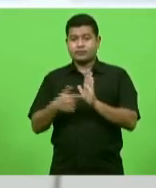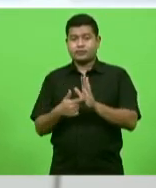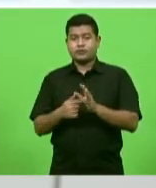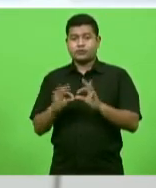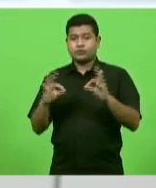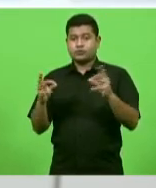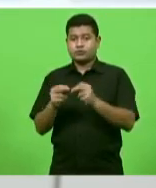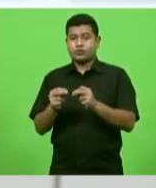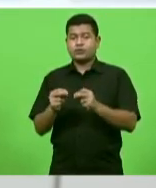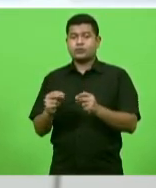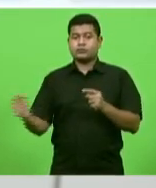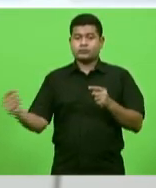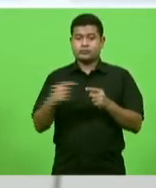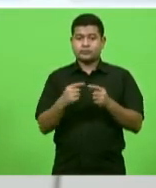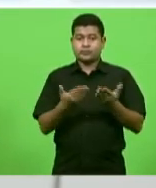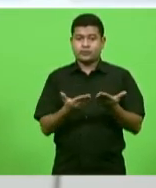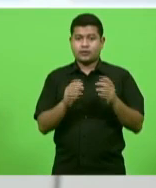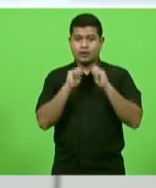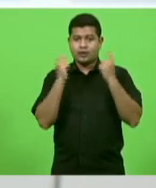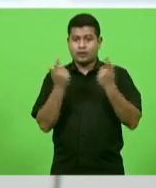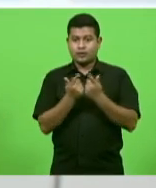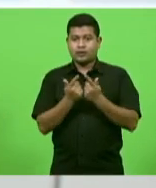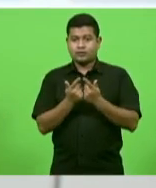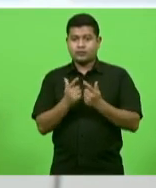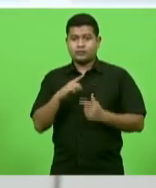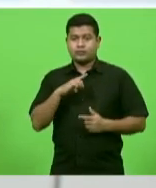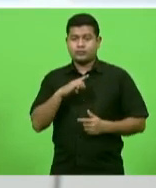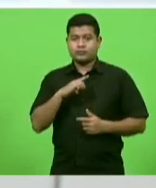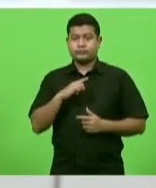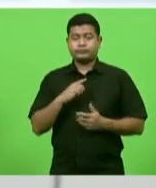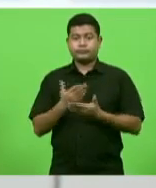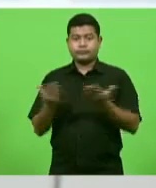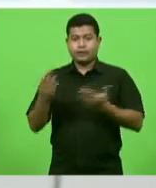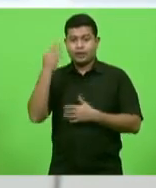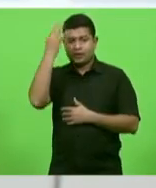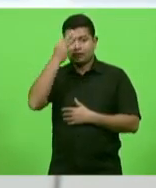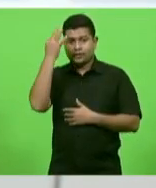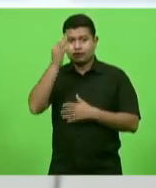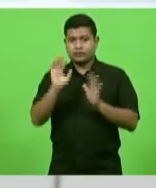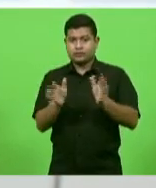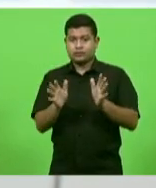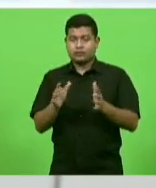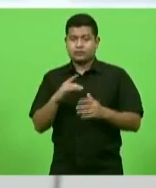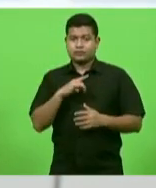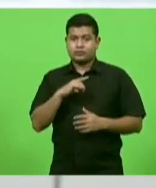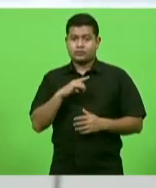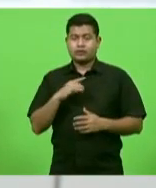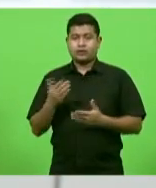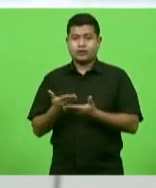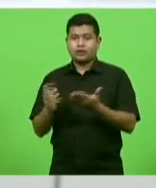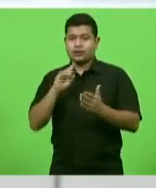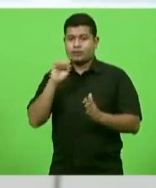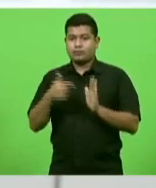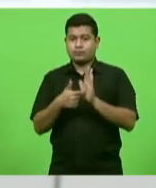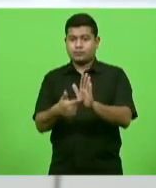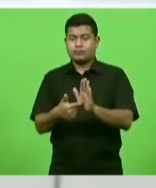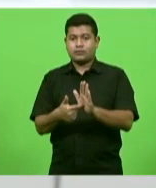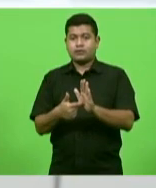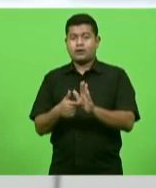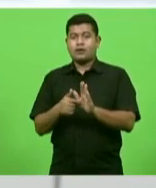emanadas da lesc constata-se que as teses do tempo atrás pelos denunciantes nos quando em laçar